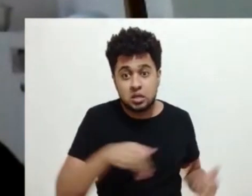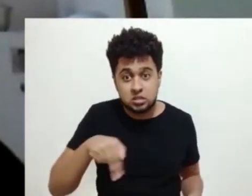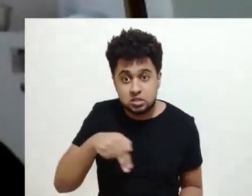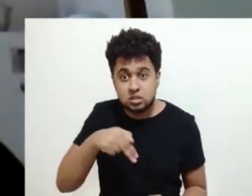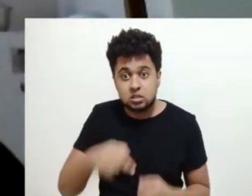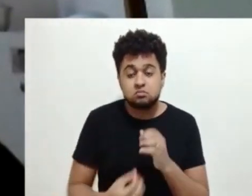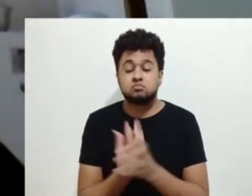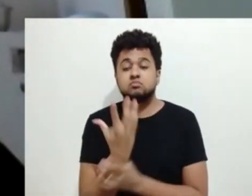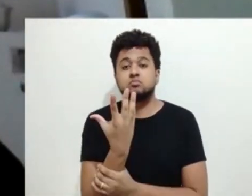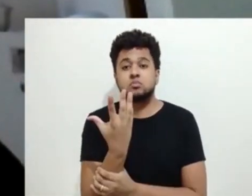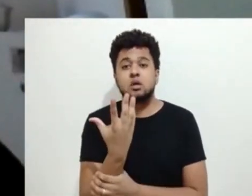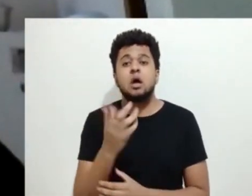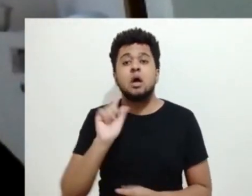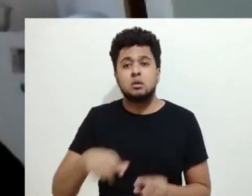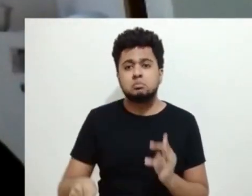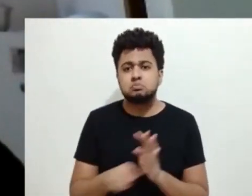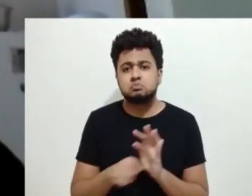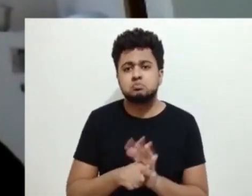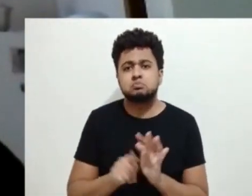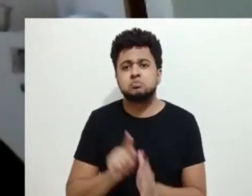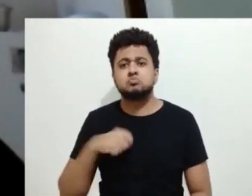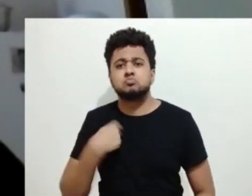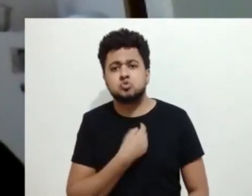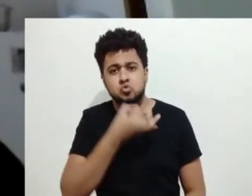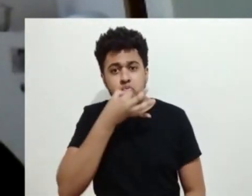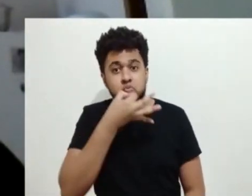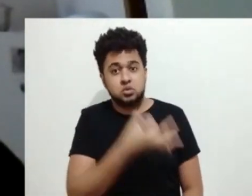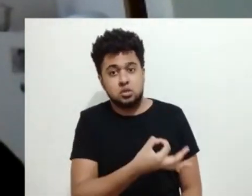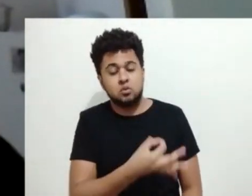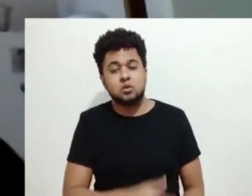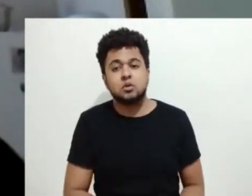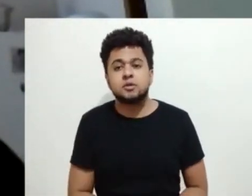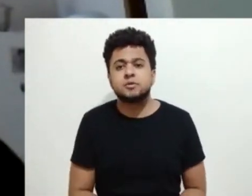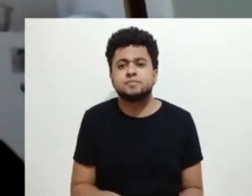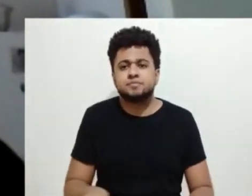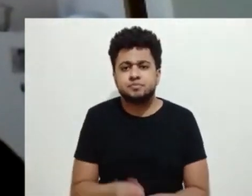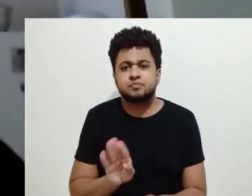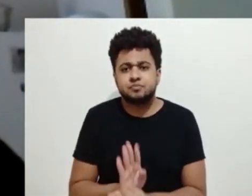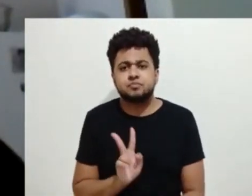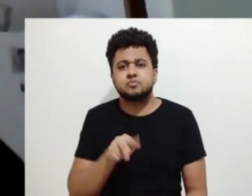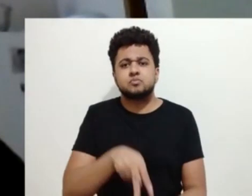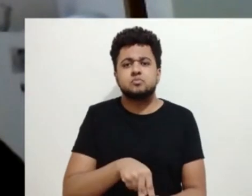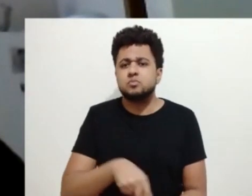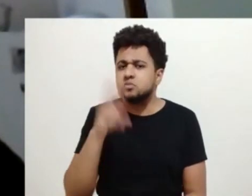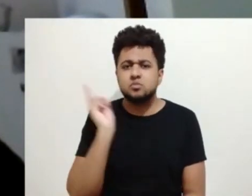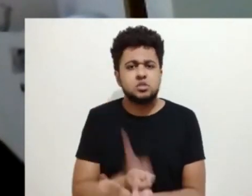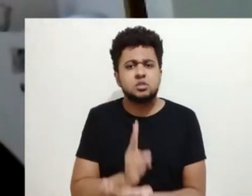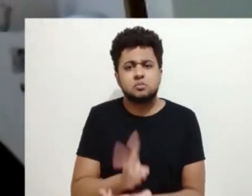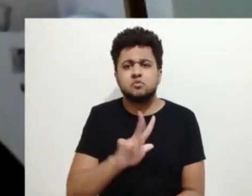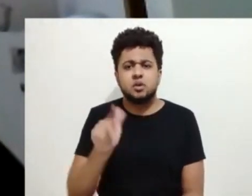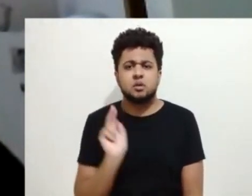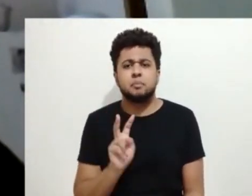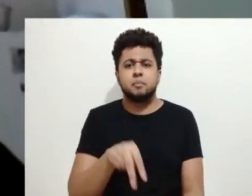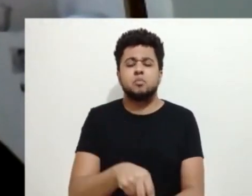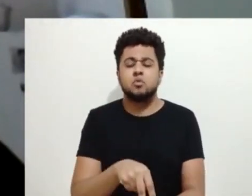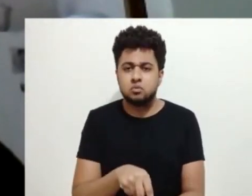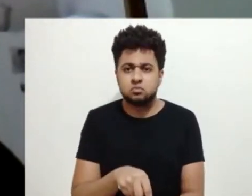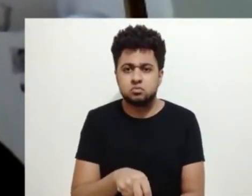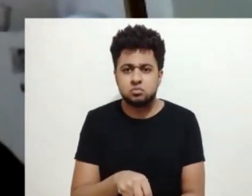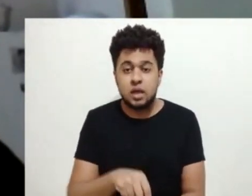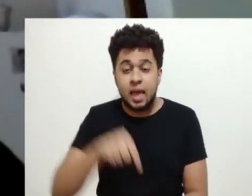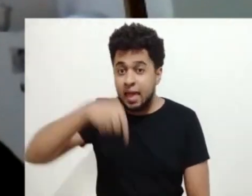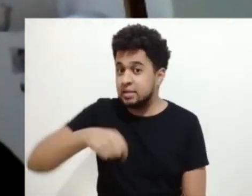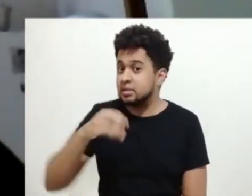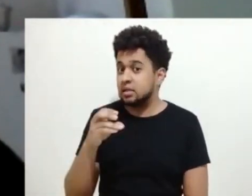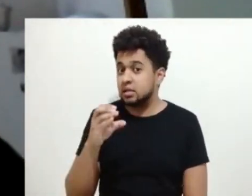absolutamente nada em como a natureza funciona, né? A natureza, ela absolutamente, despreza completamente a nossa